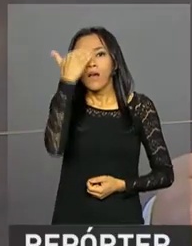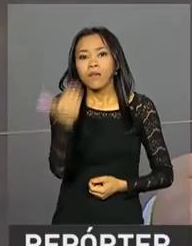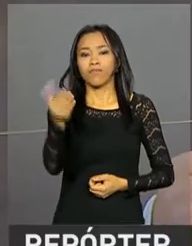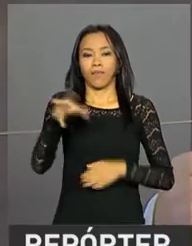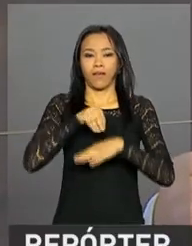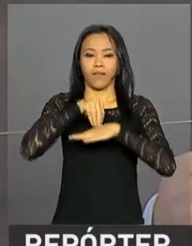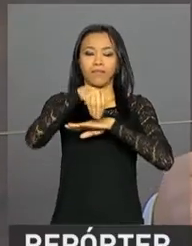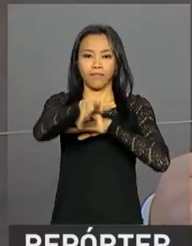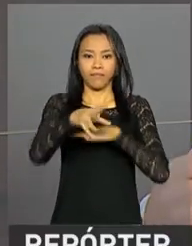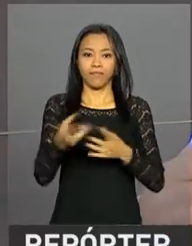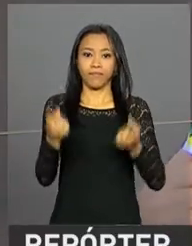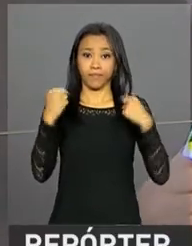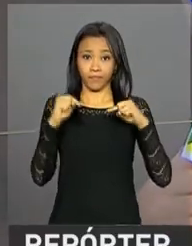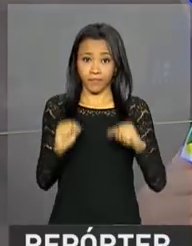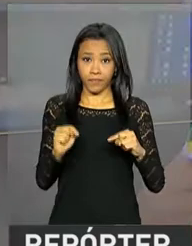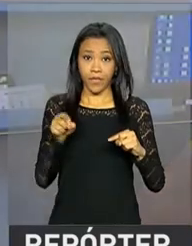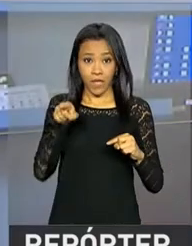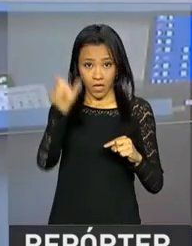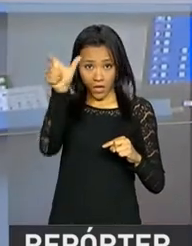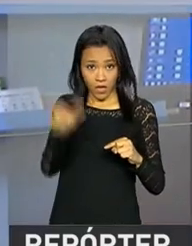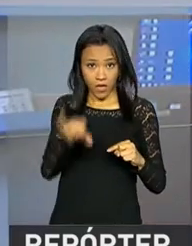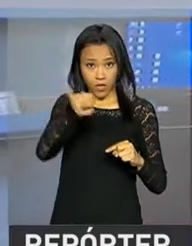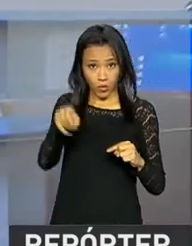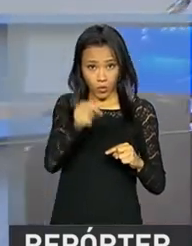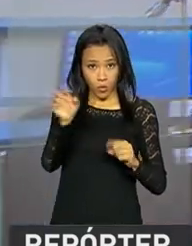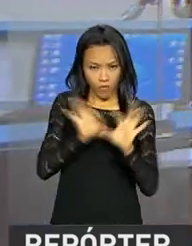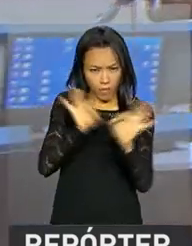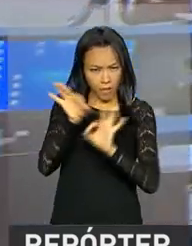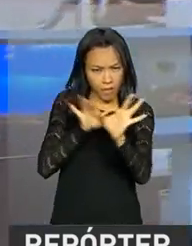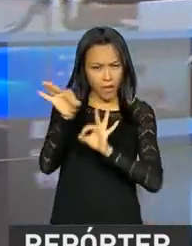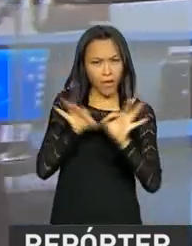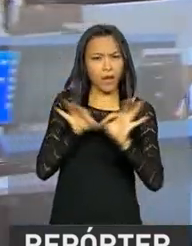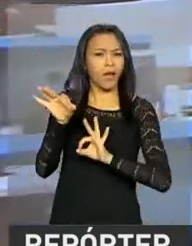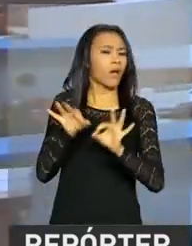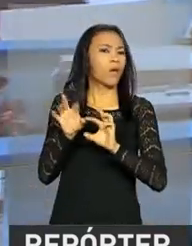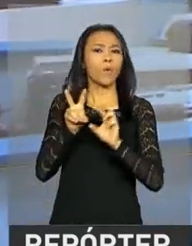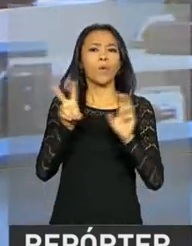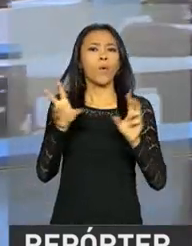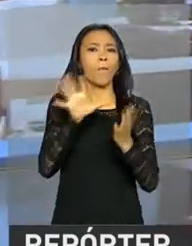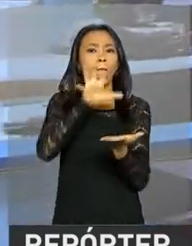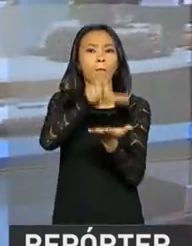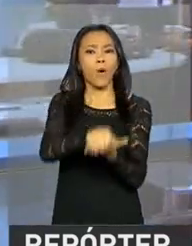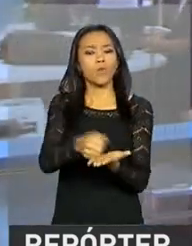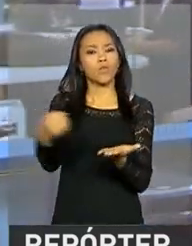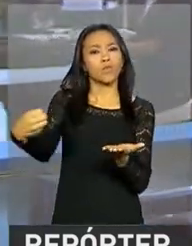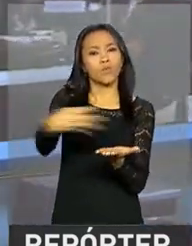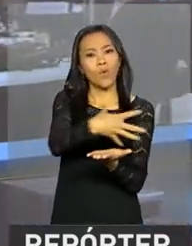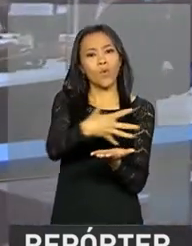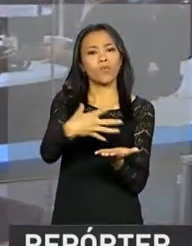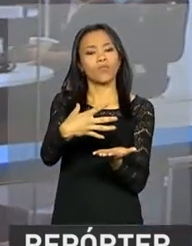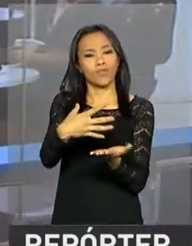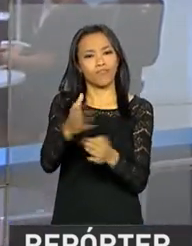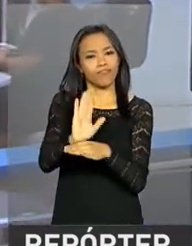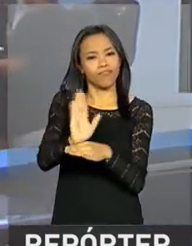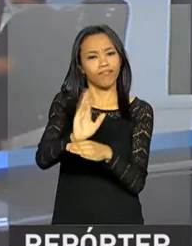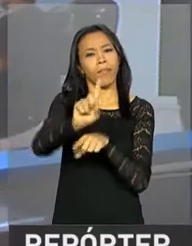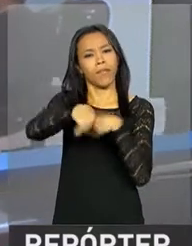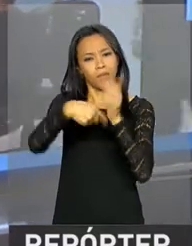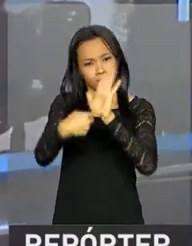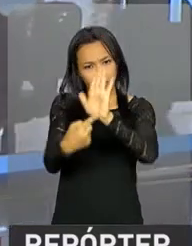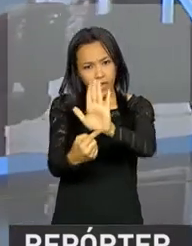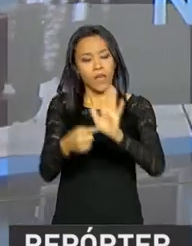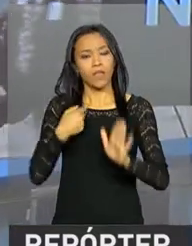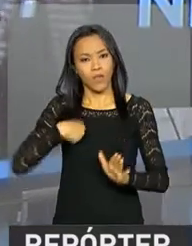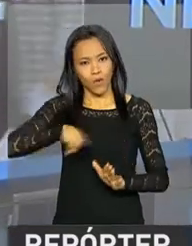suas informações. O João Pedro vai preparar uma reportagem sobre a posse dos novos ministros. Enquanto isso, a gente continua aqui com o